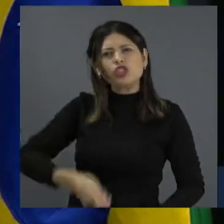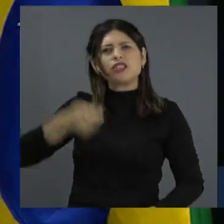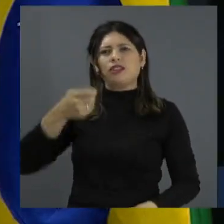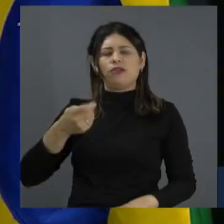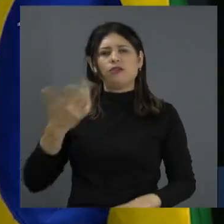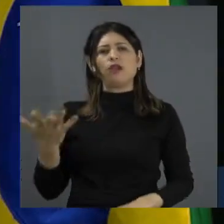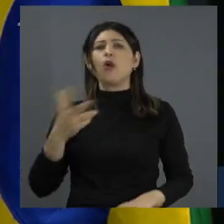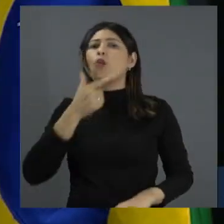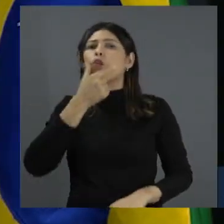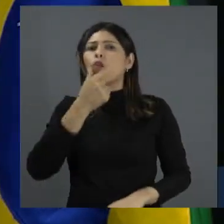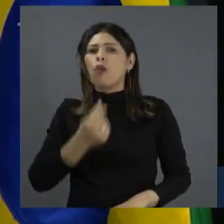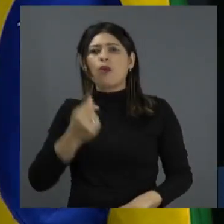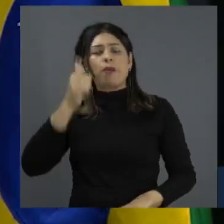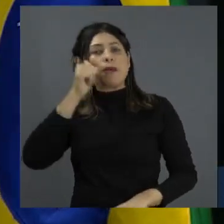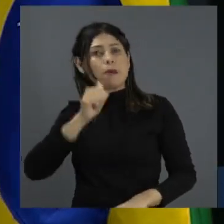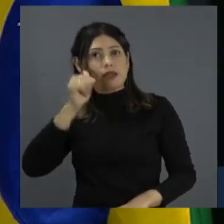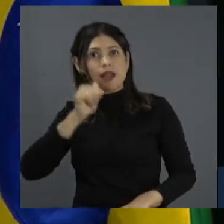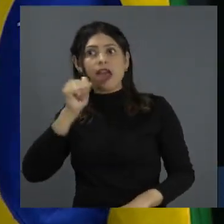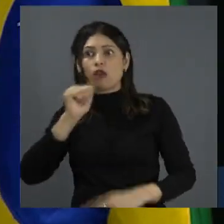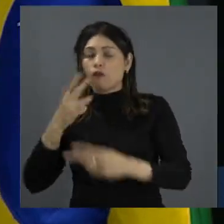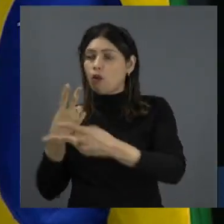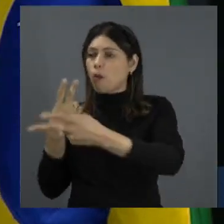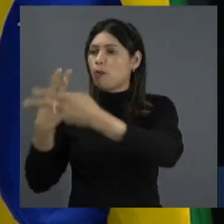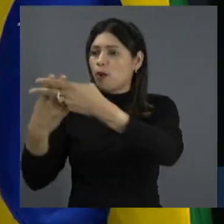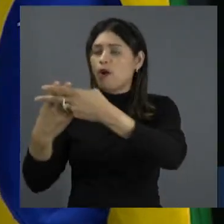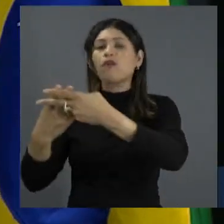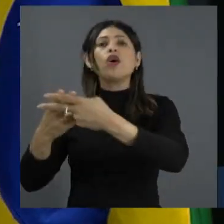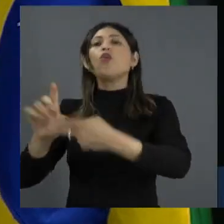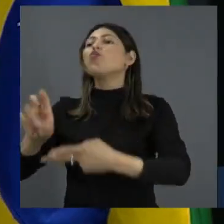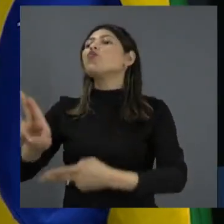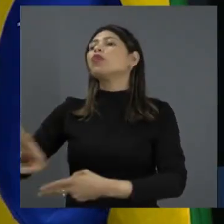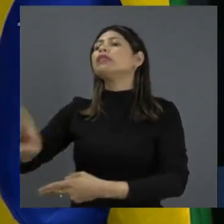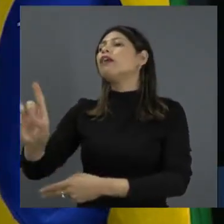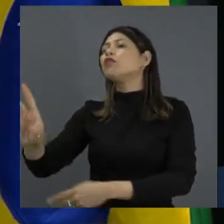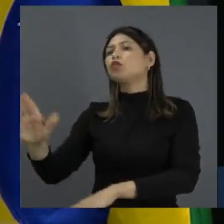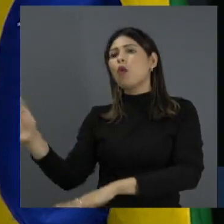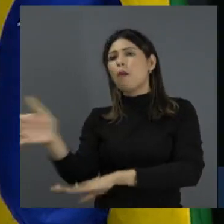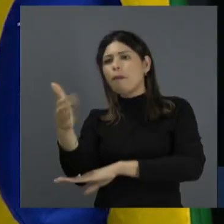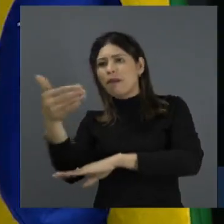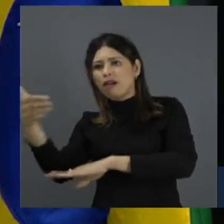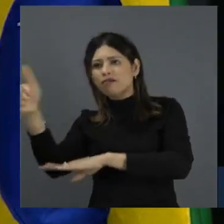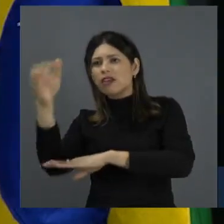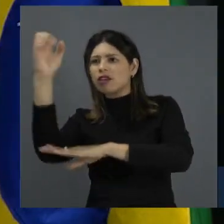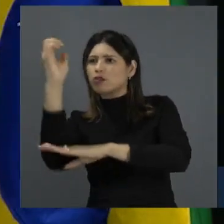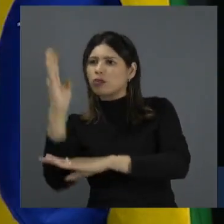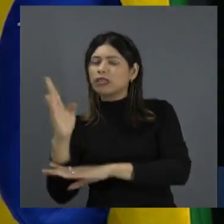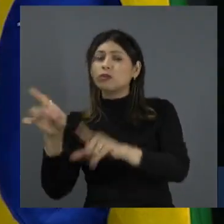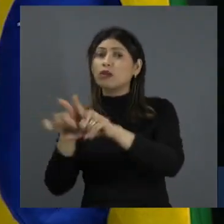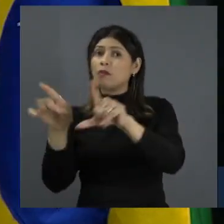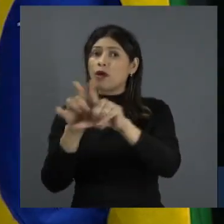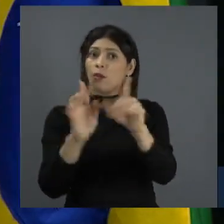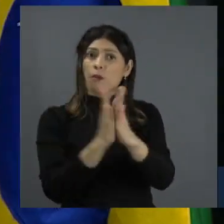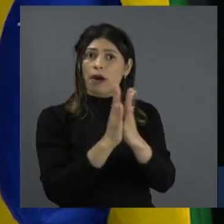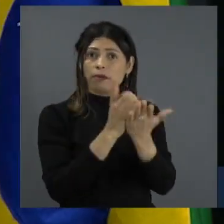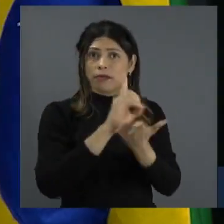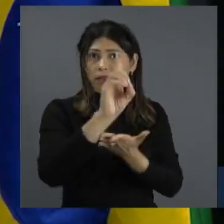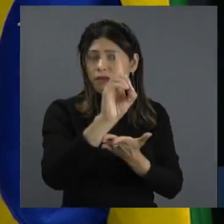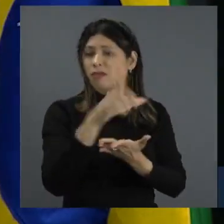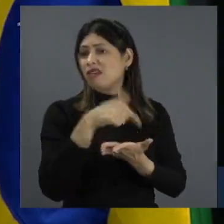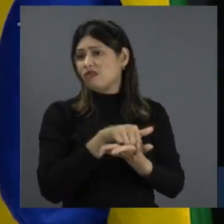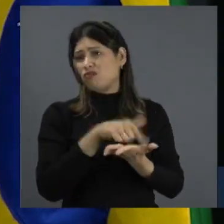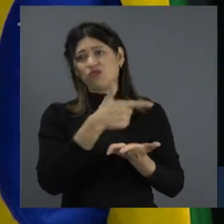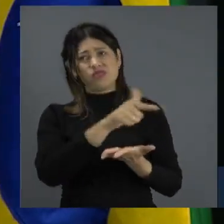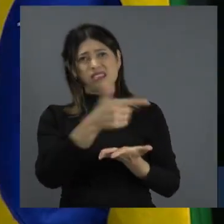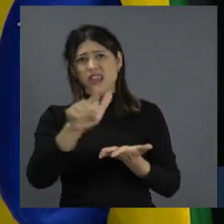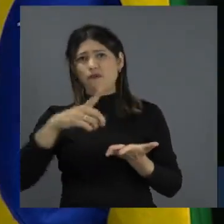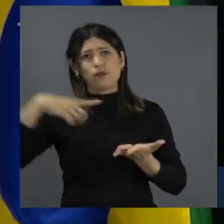Homens e mulheres de bem detidos portando apenas bandeiras do Brasil e uma Bíblia, sem direito à ampla defesa e nem